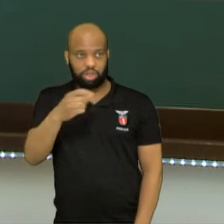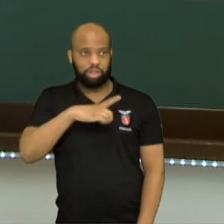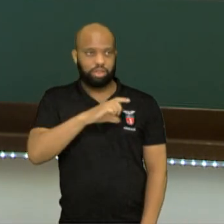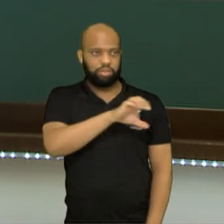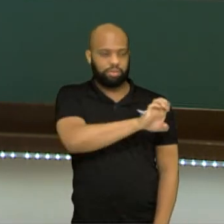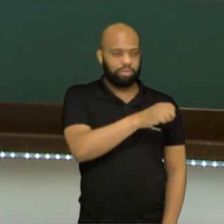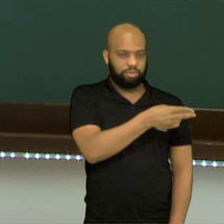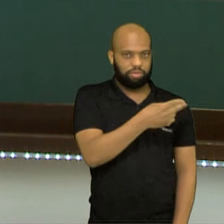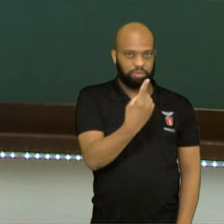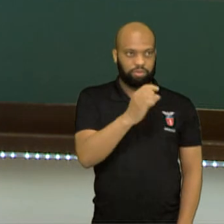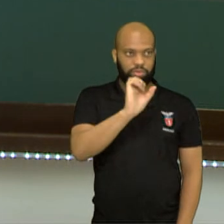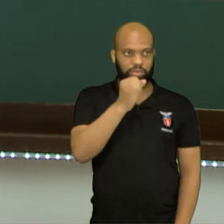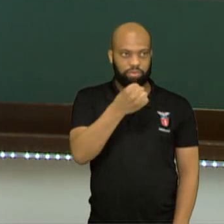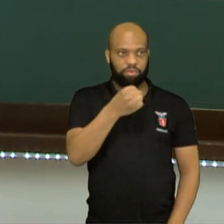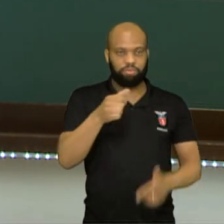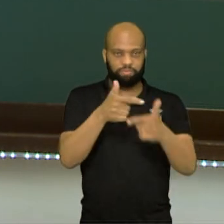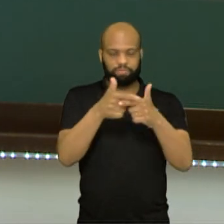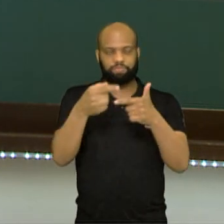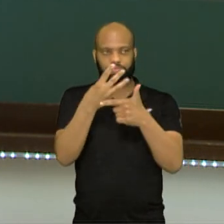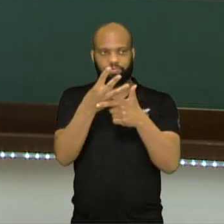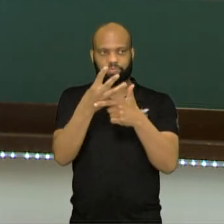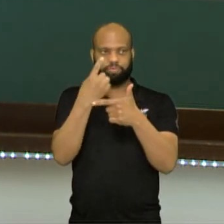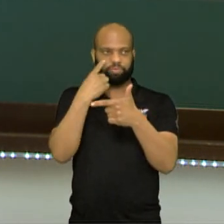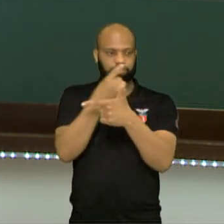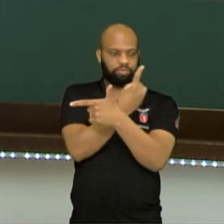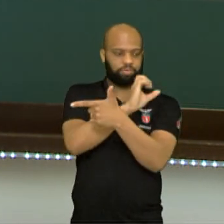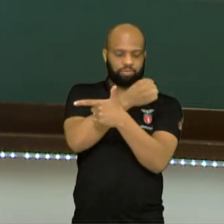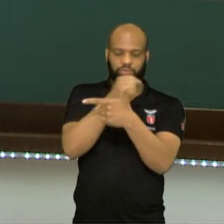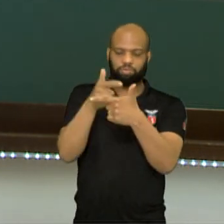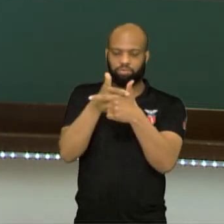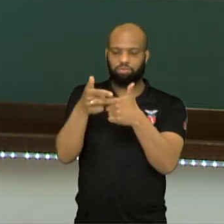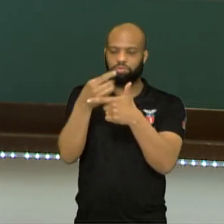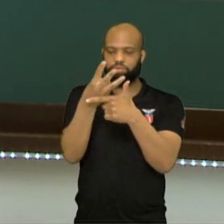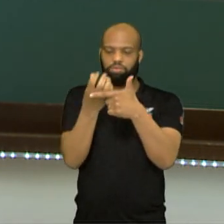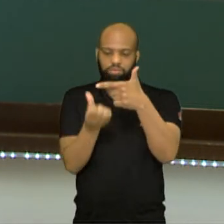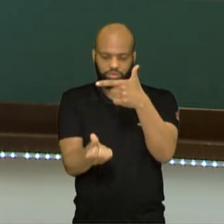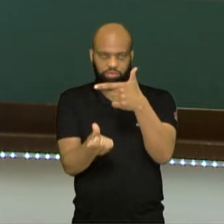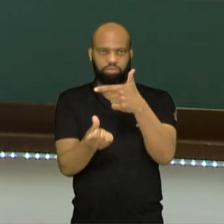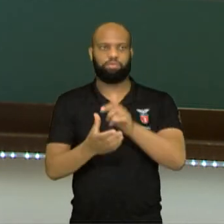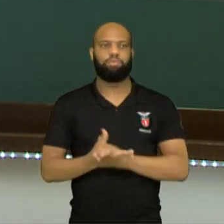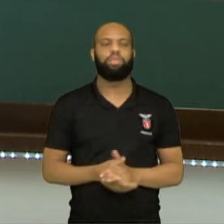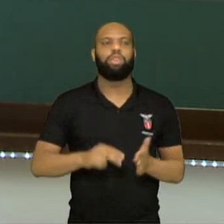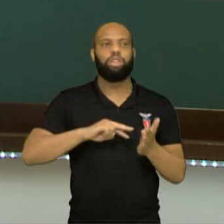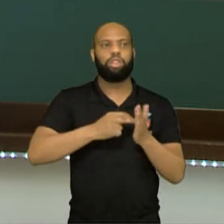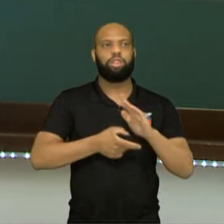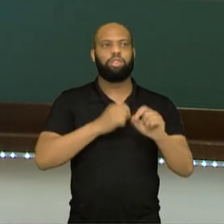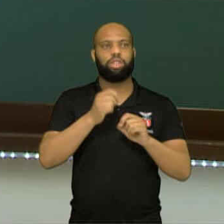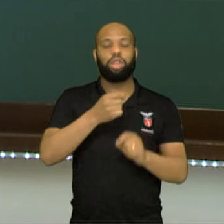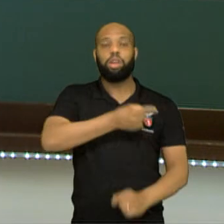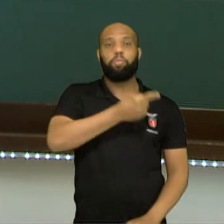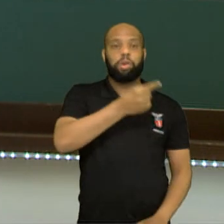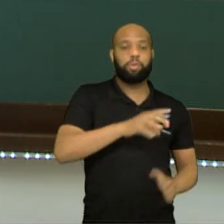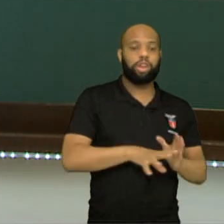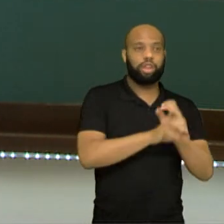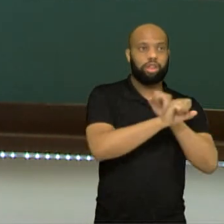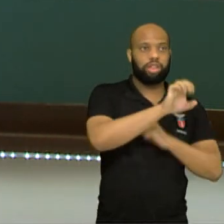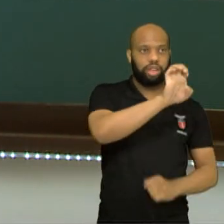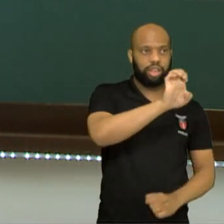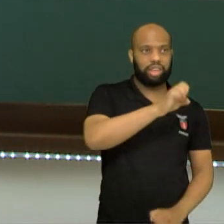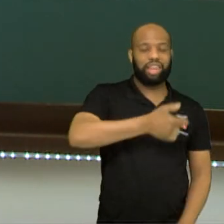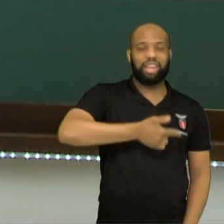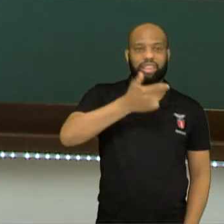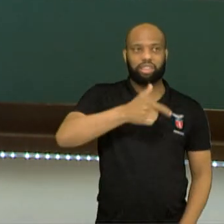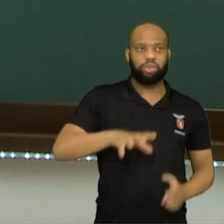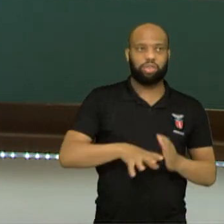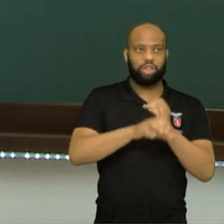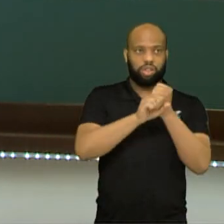igual a 18 dividido por 3. 24 menos 6, 18 dividido por 3 é 6. Ou seja, a primeira nota dela foi E, a